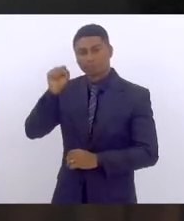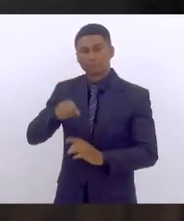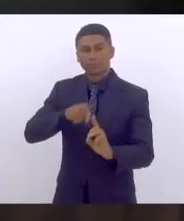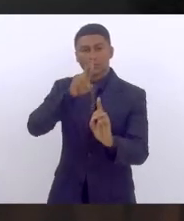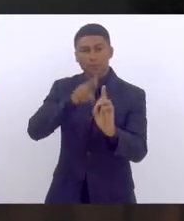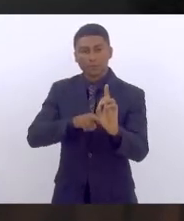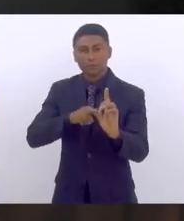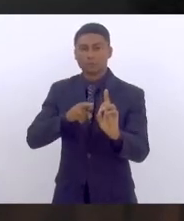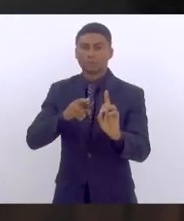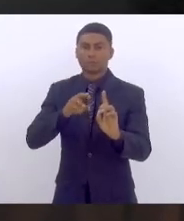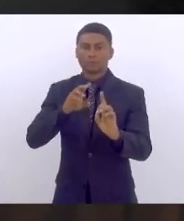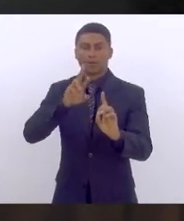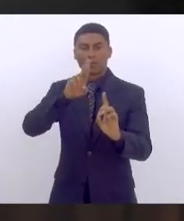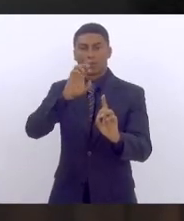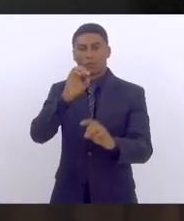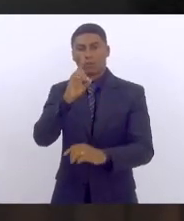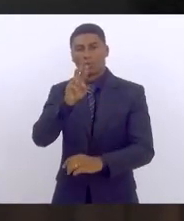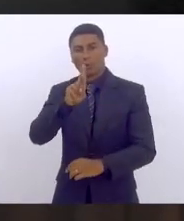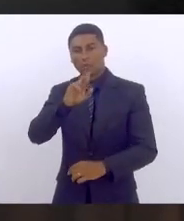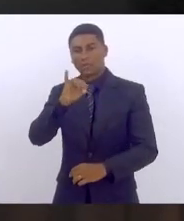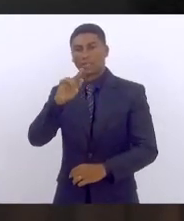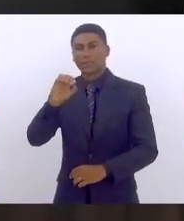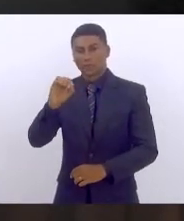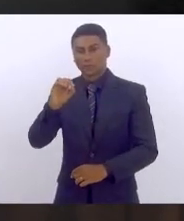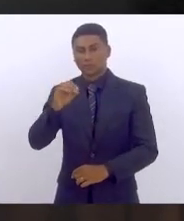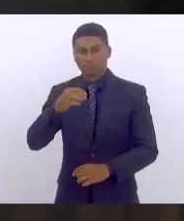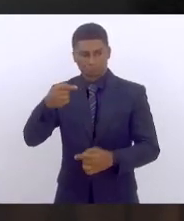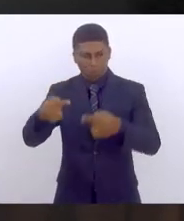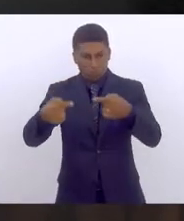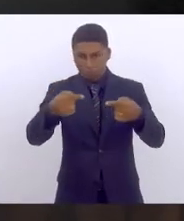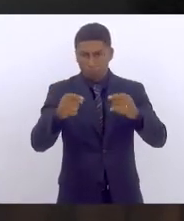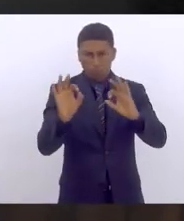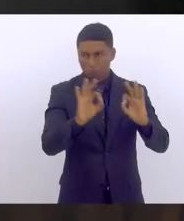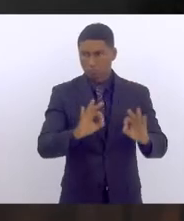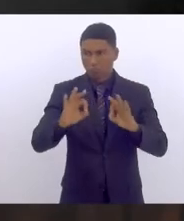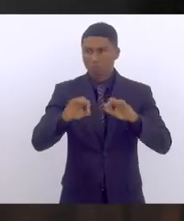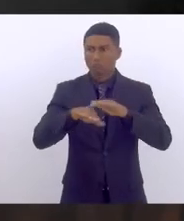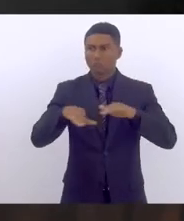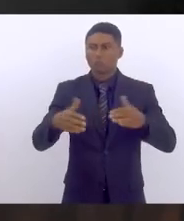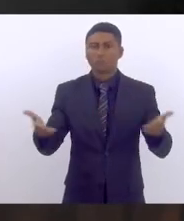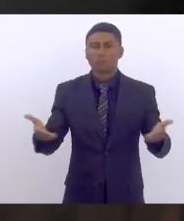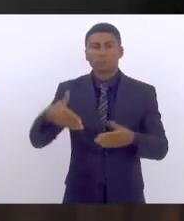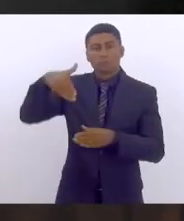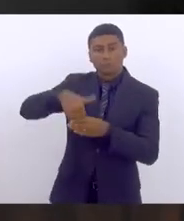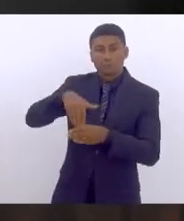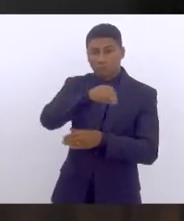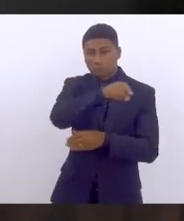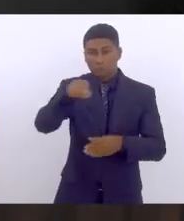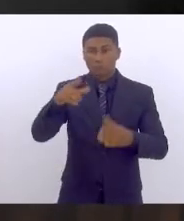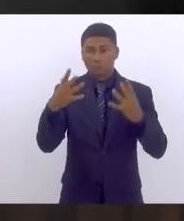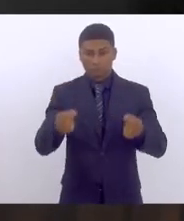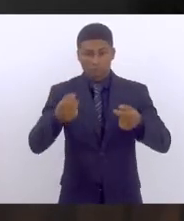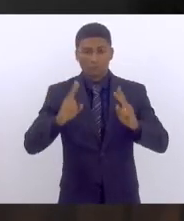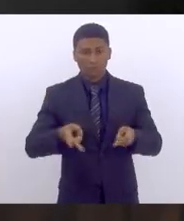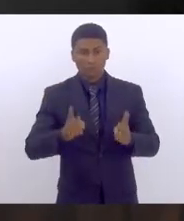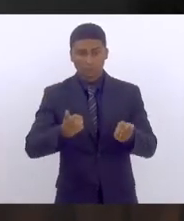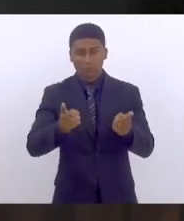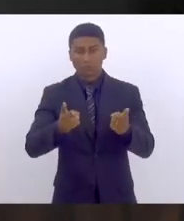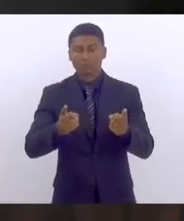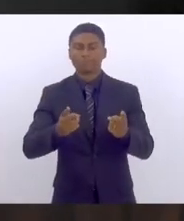Relator, deputado Rodrigo Amorim. Em discussão, não havendo quem queira discutir, encerrada a discussão, em votação. Os senhores que aprovam, permaneçam como